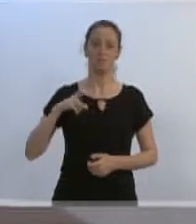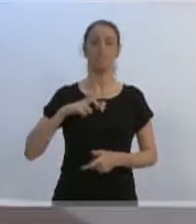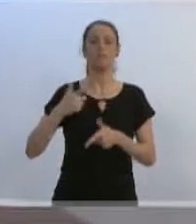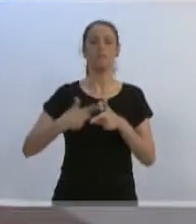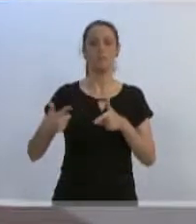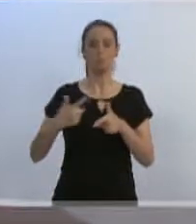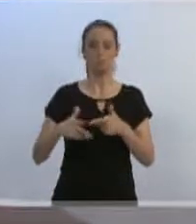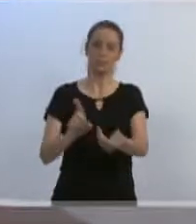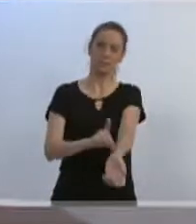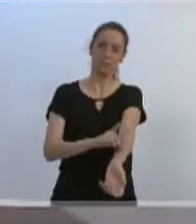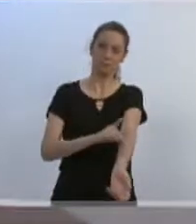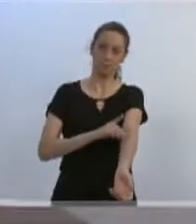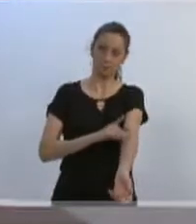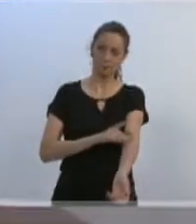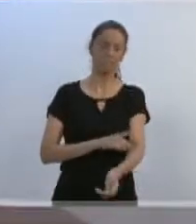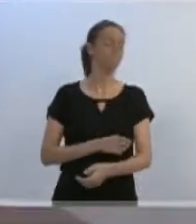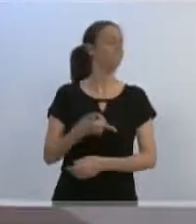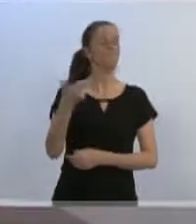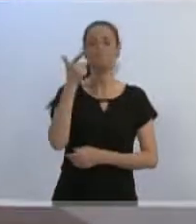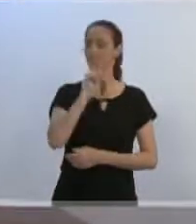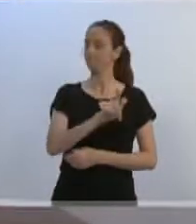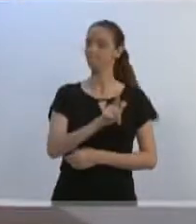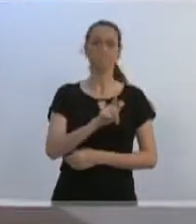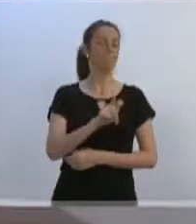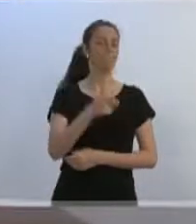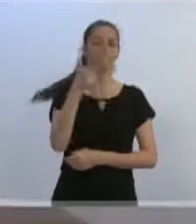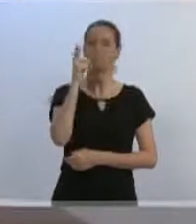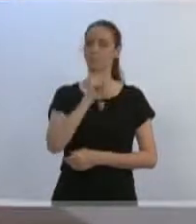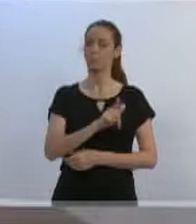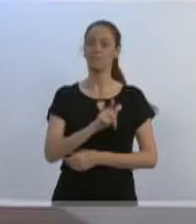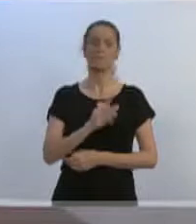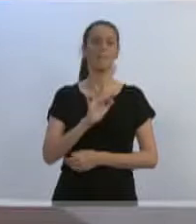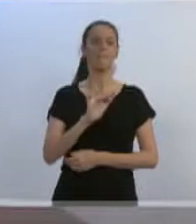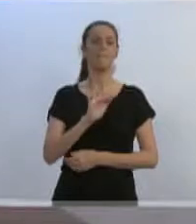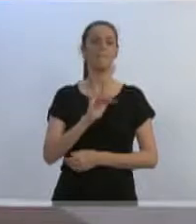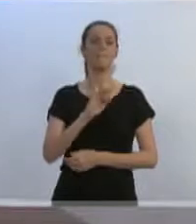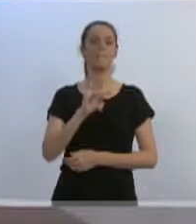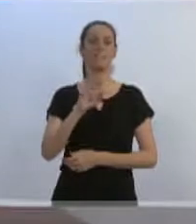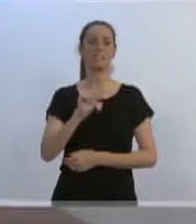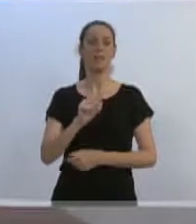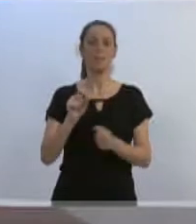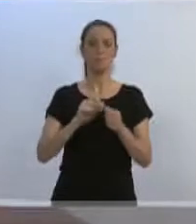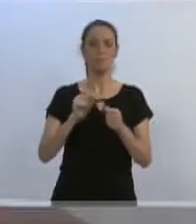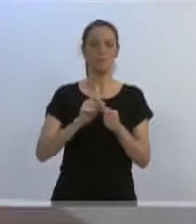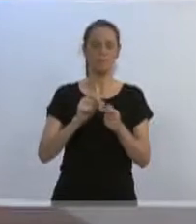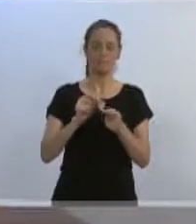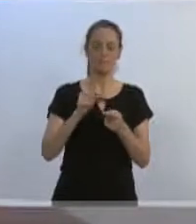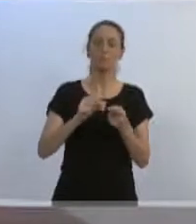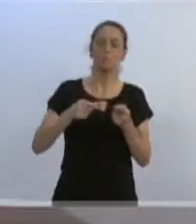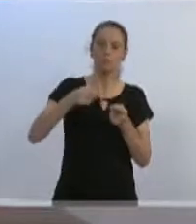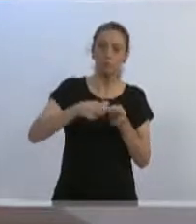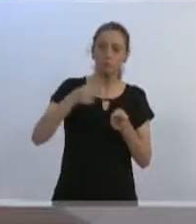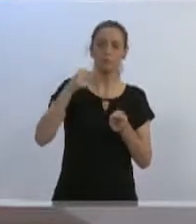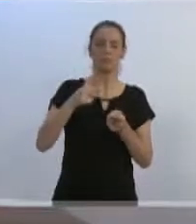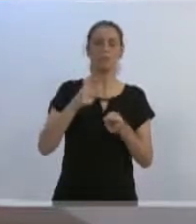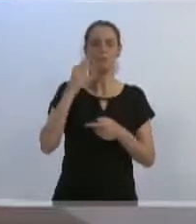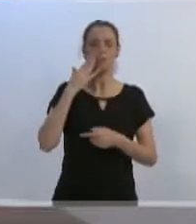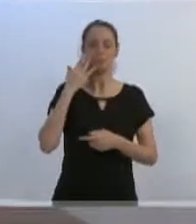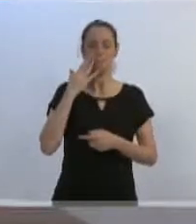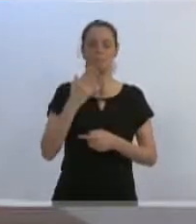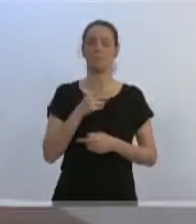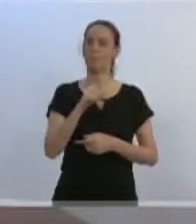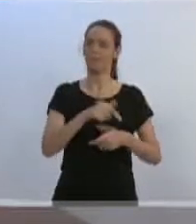diabetes não estão ganhando a fita para poder fazer o exame mas não é solar tem mais outras